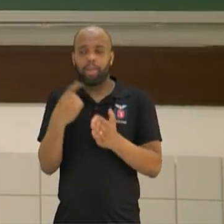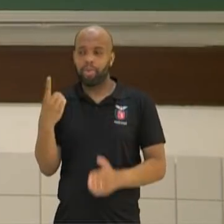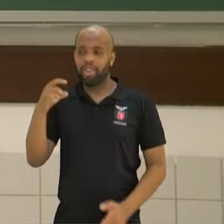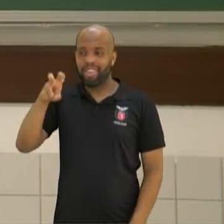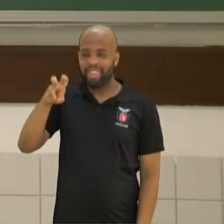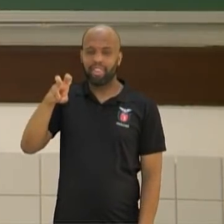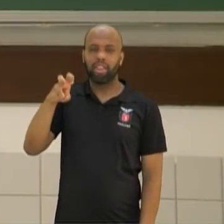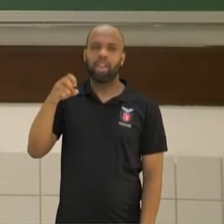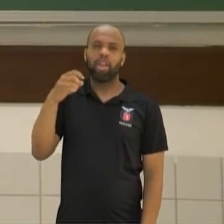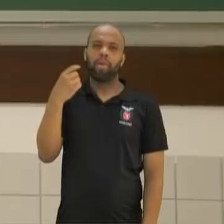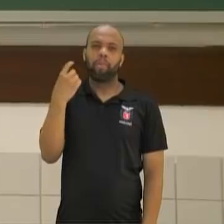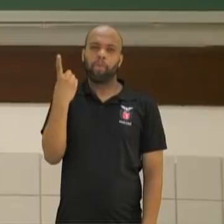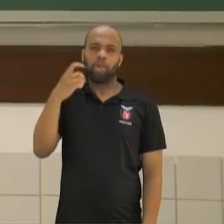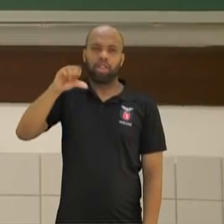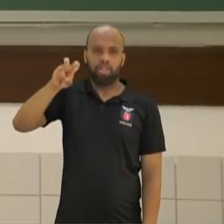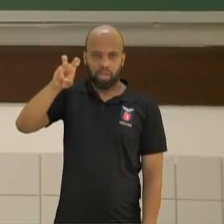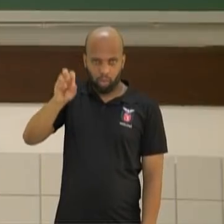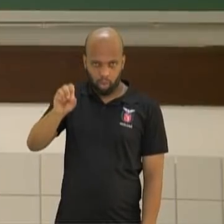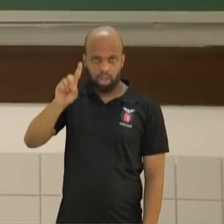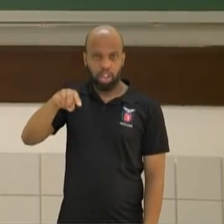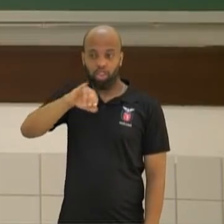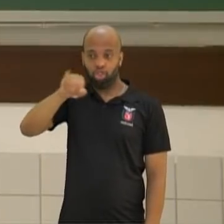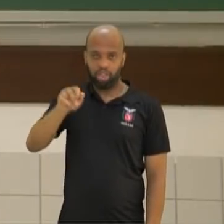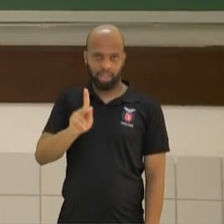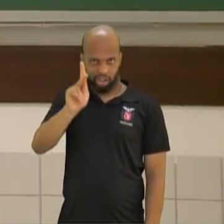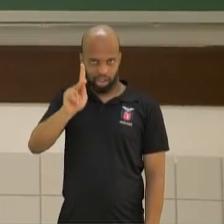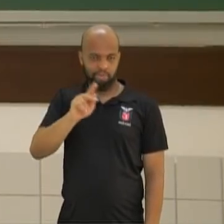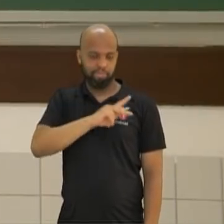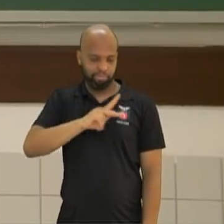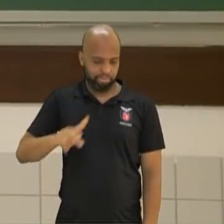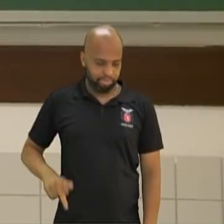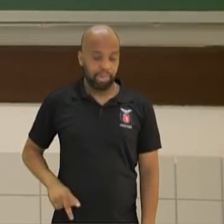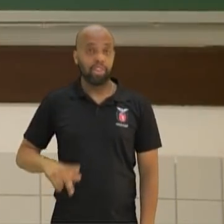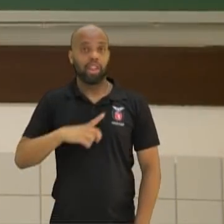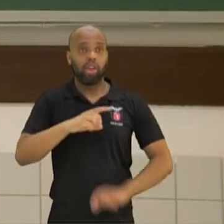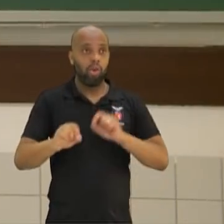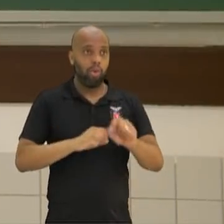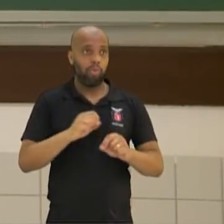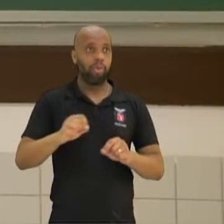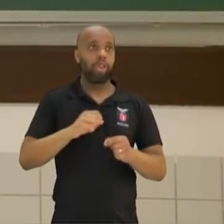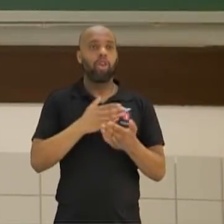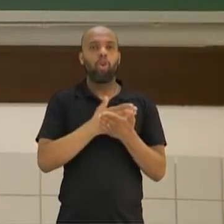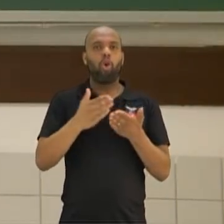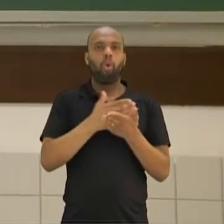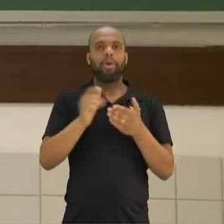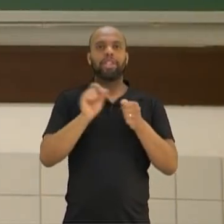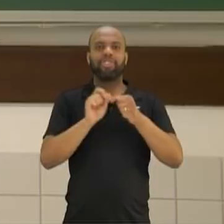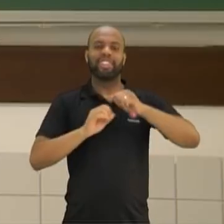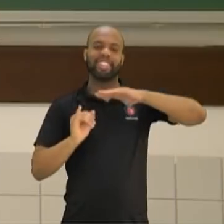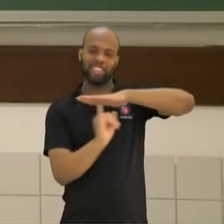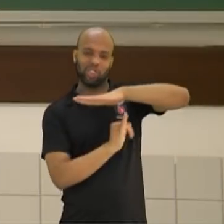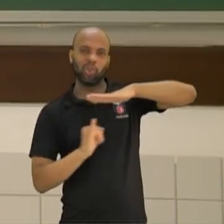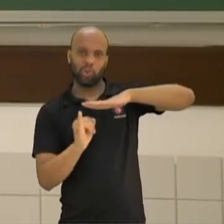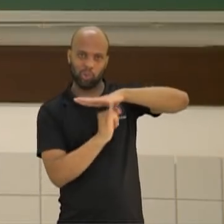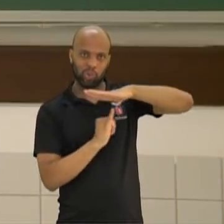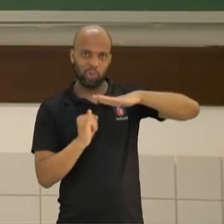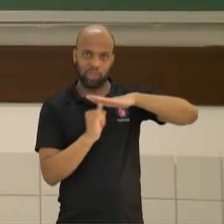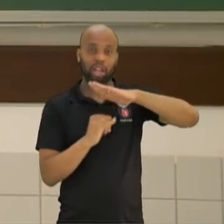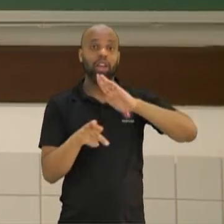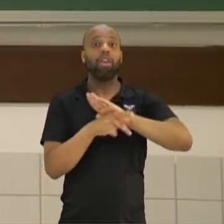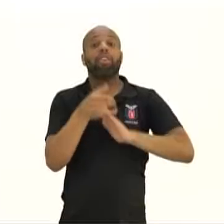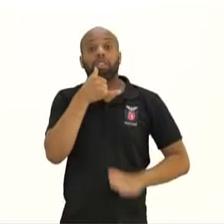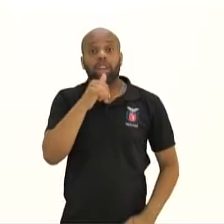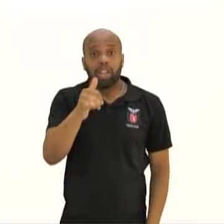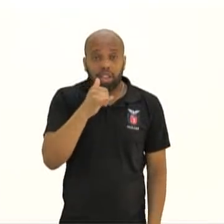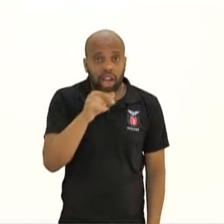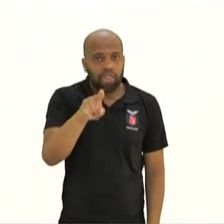disso, obviamente, nós vamos ter a implementação e a expansão de usinas hidrelétricas, que no decorrer do ano letivo você vai